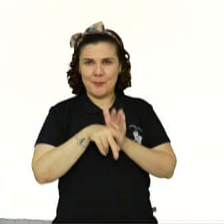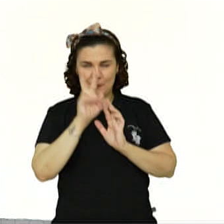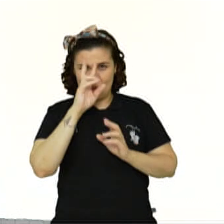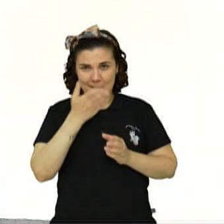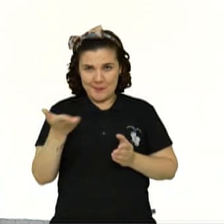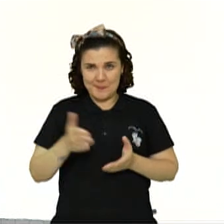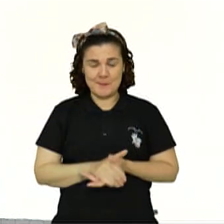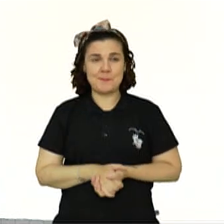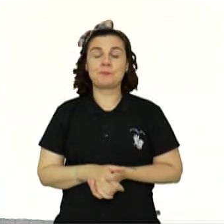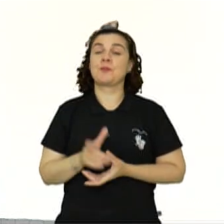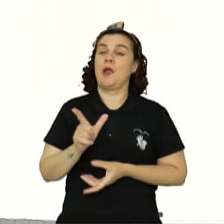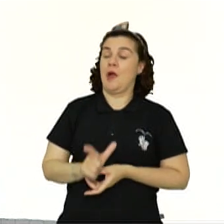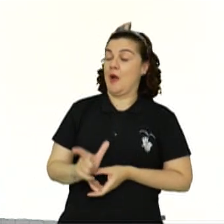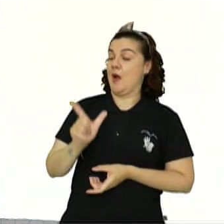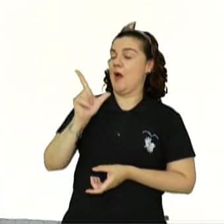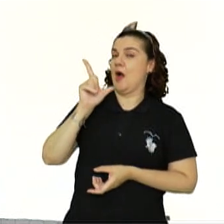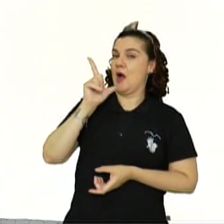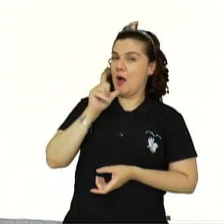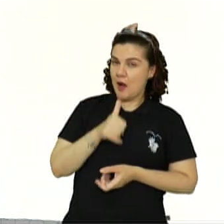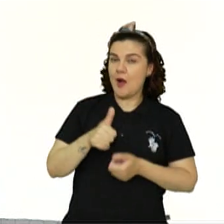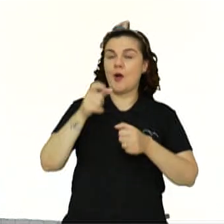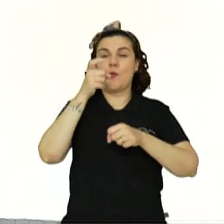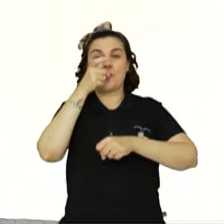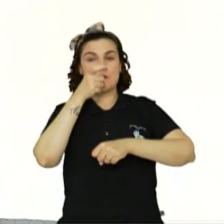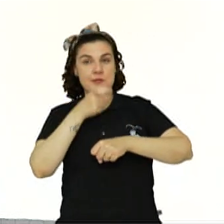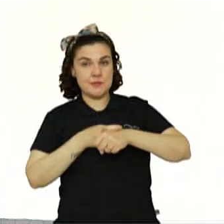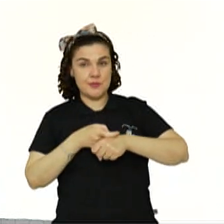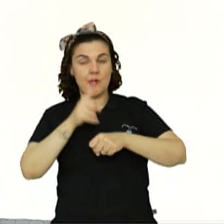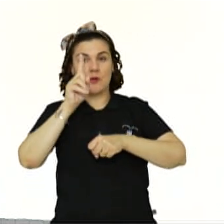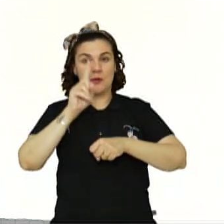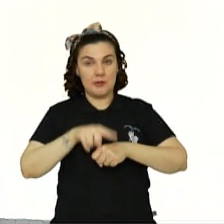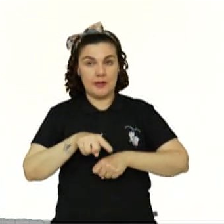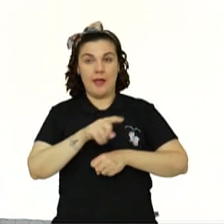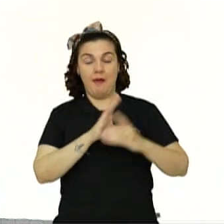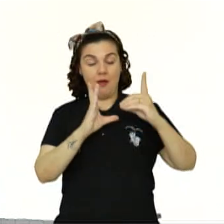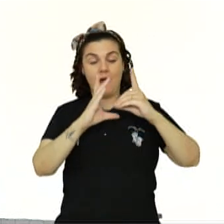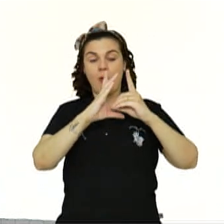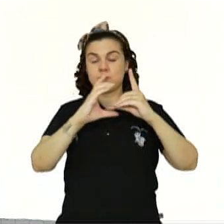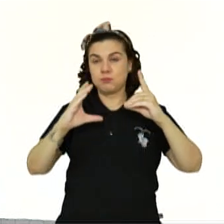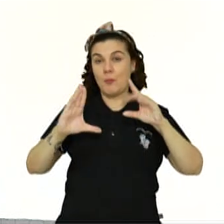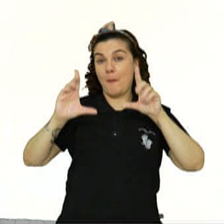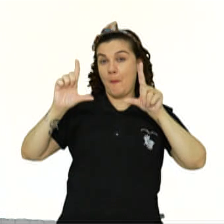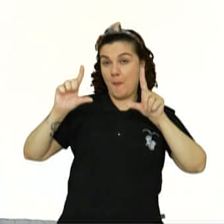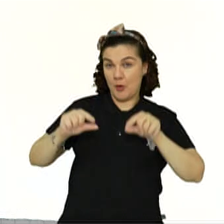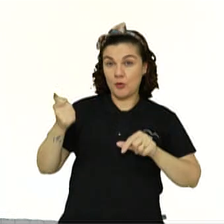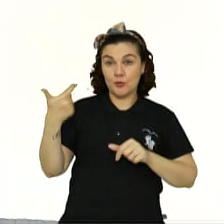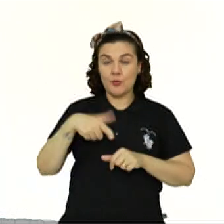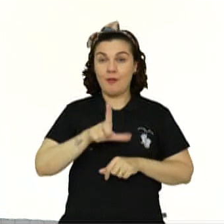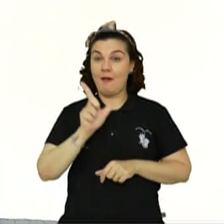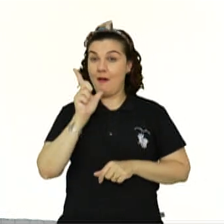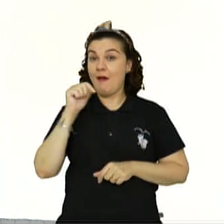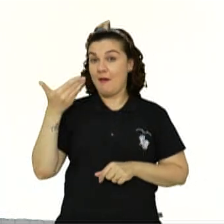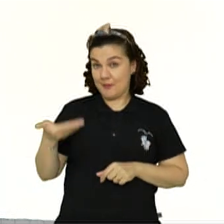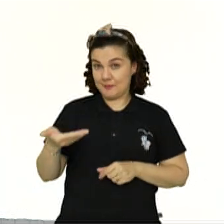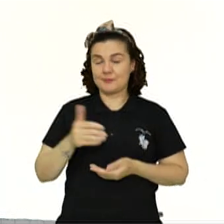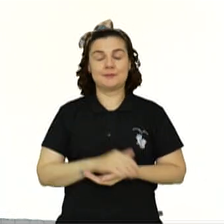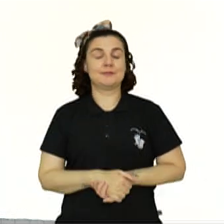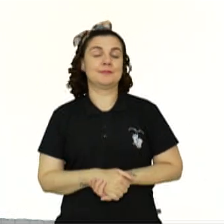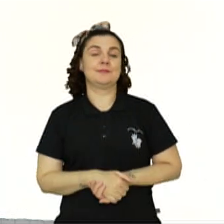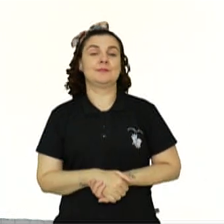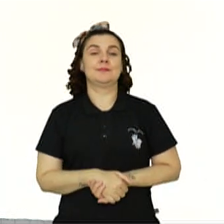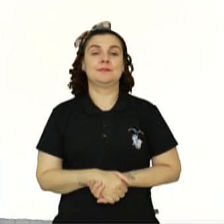pergunta. A água, quando está no estado sólido, ela tem uma densidade menor do que quando está no estado